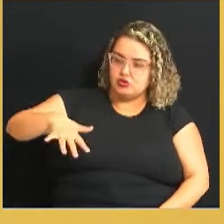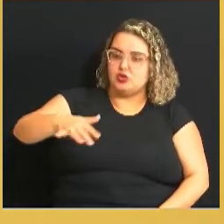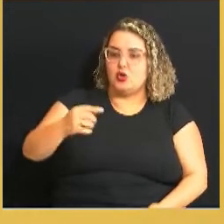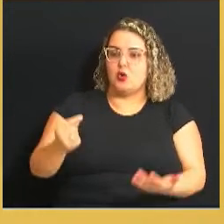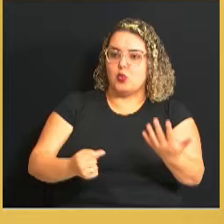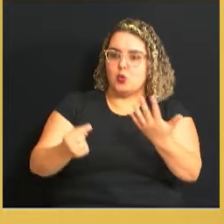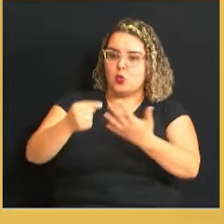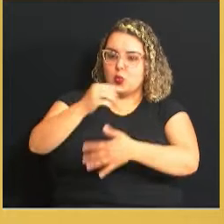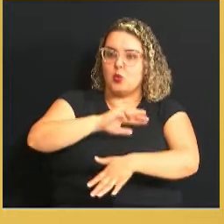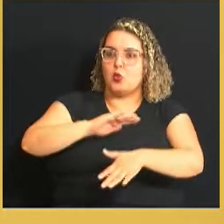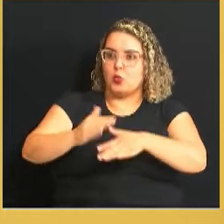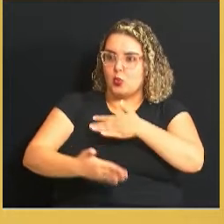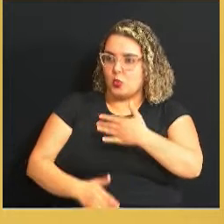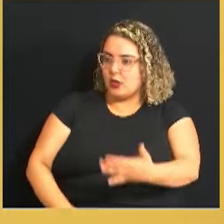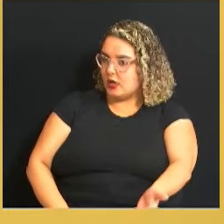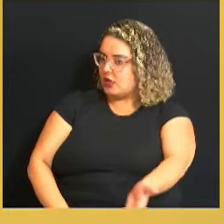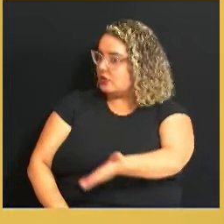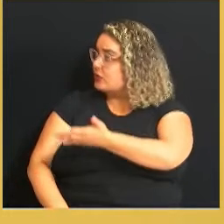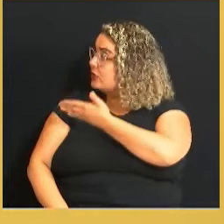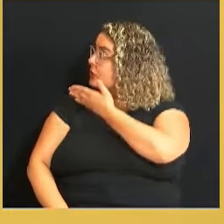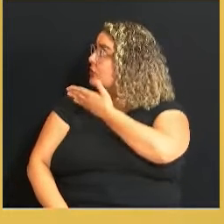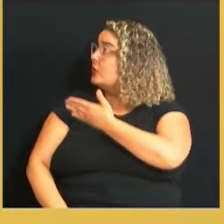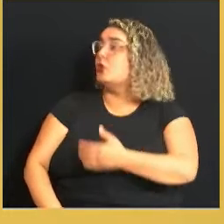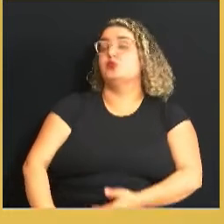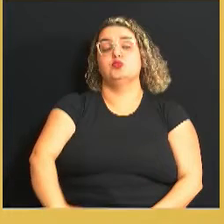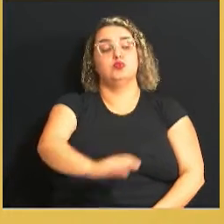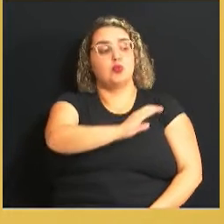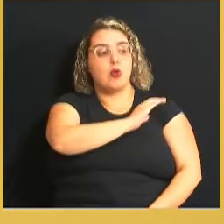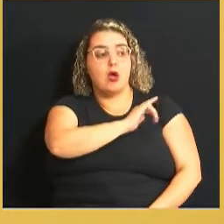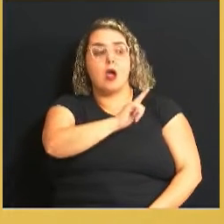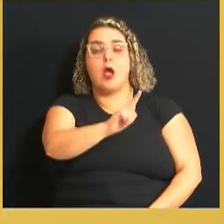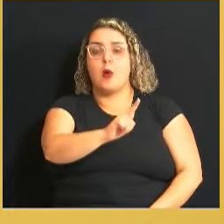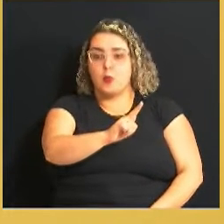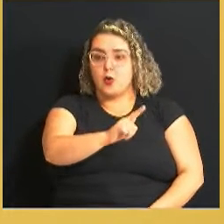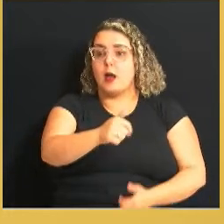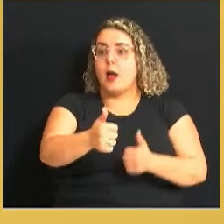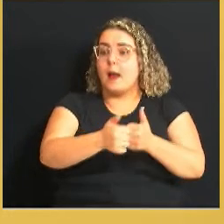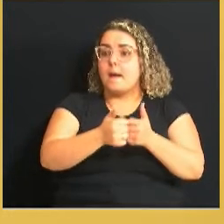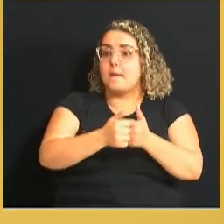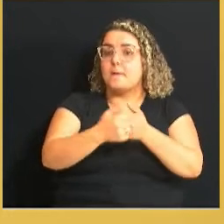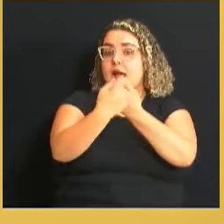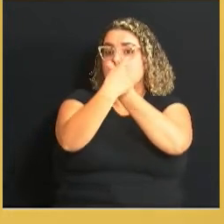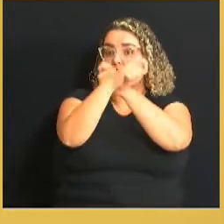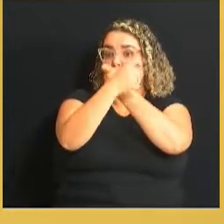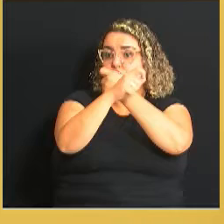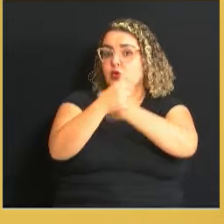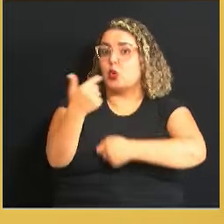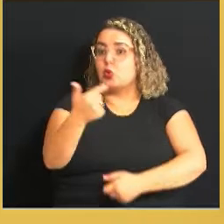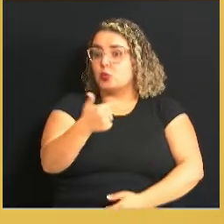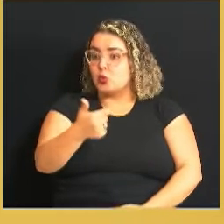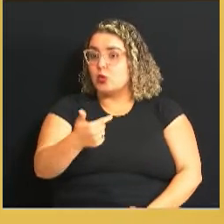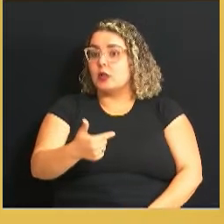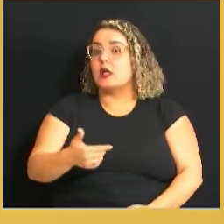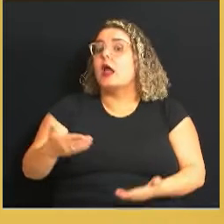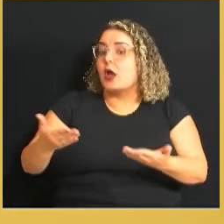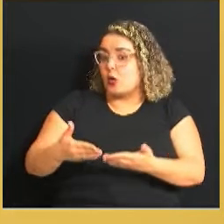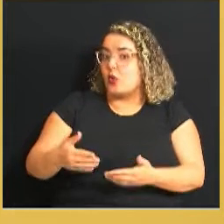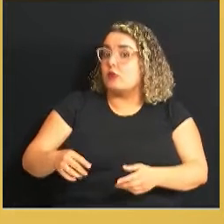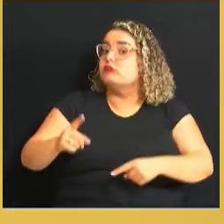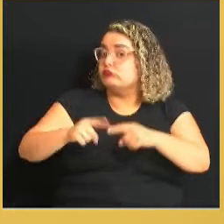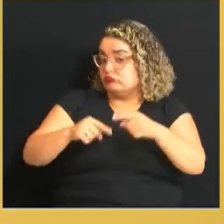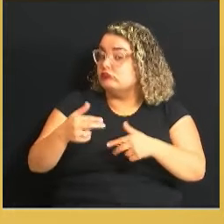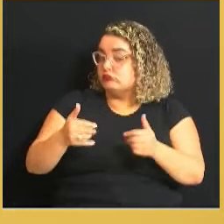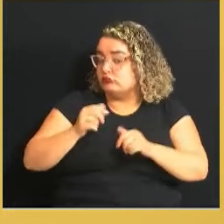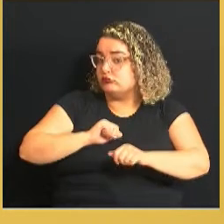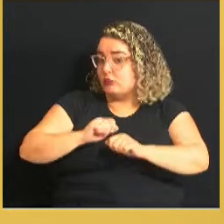o distrito do Campo Grande e perto ali da PUC 2, que inclusive foi agora há pouco uma matéria sobre